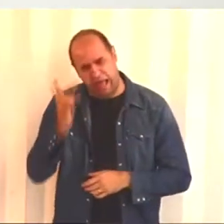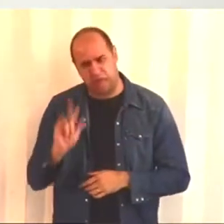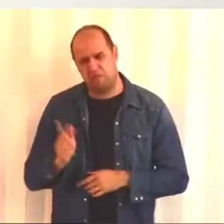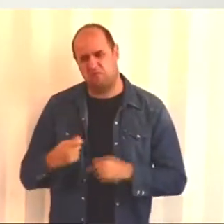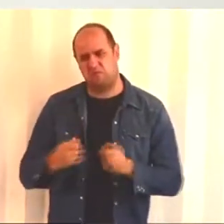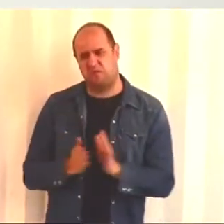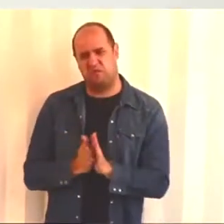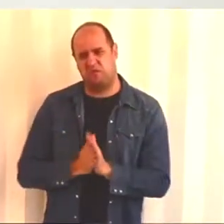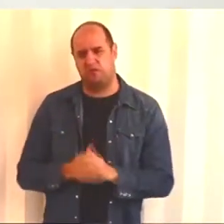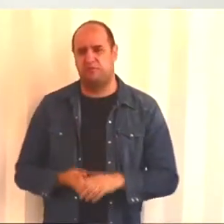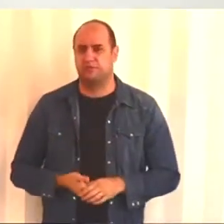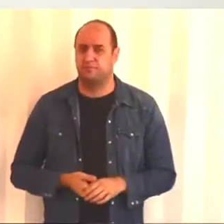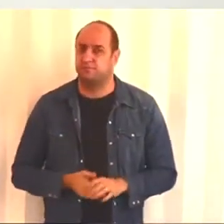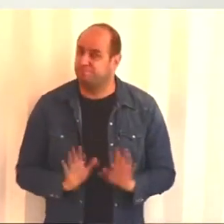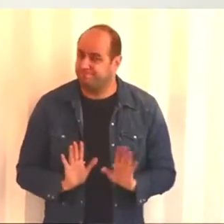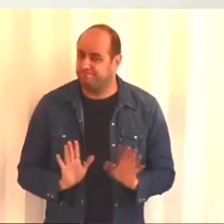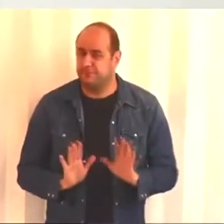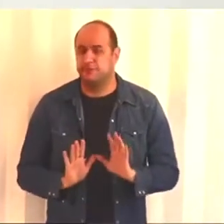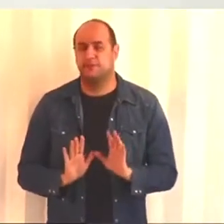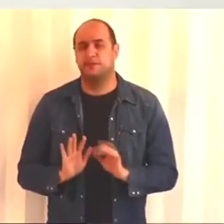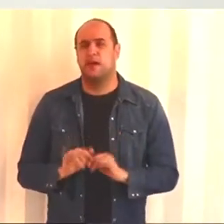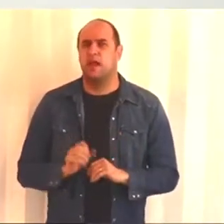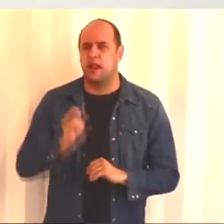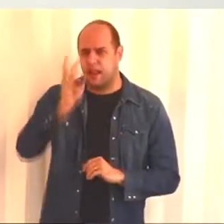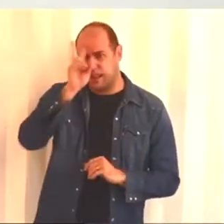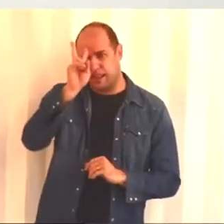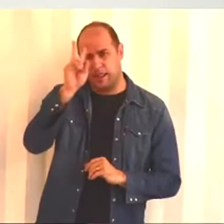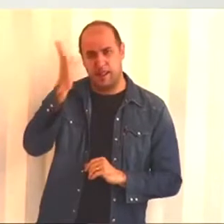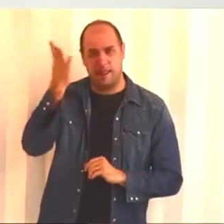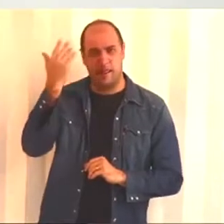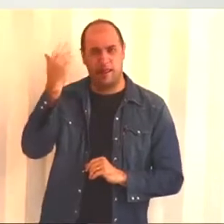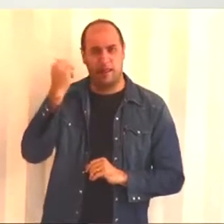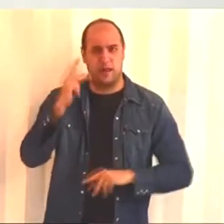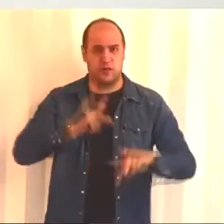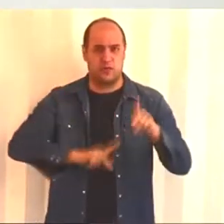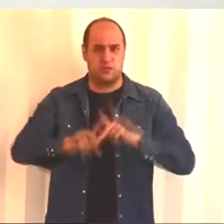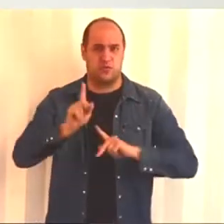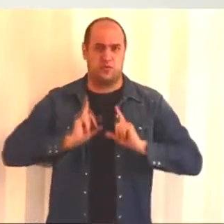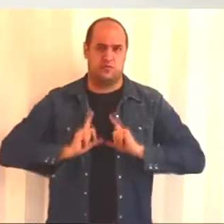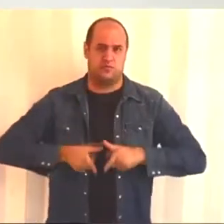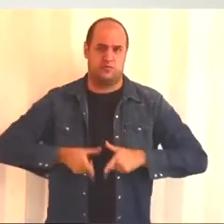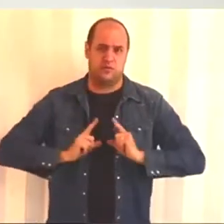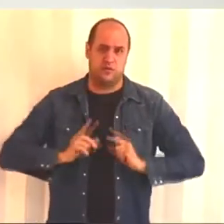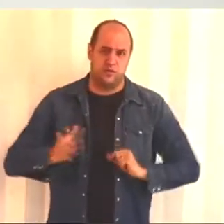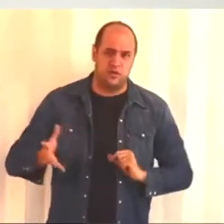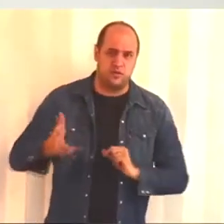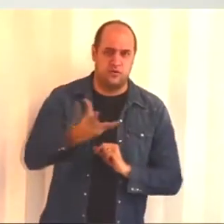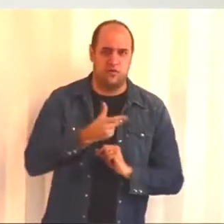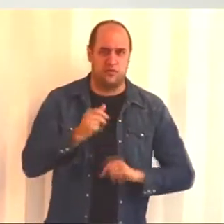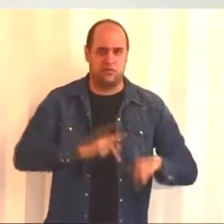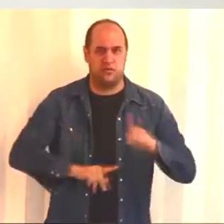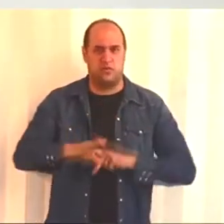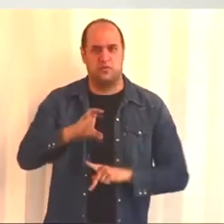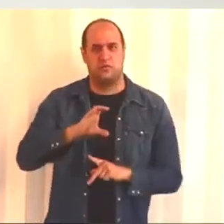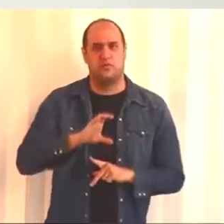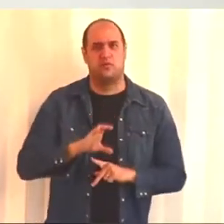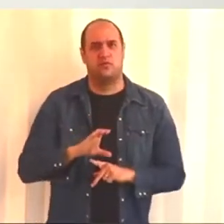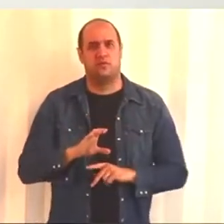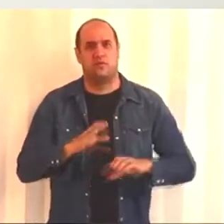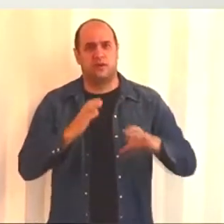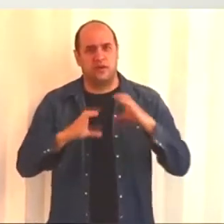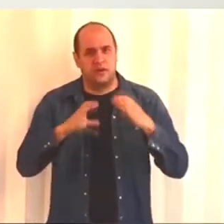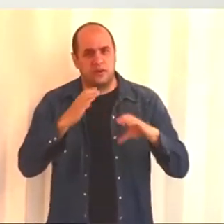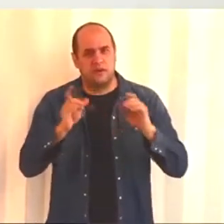de Israel experimentou o cativeiro, eles foram muitas vezes convidados lá pelos caldeus para que eles cantassem os cânticos de